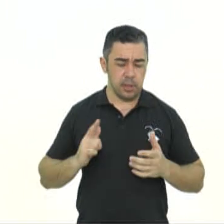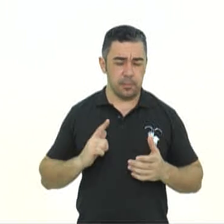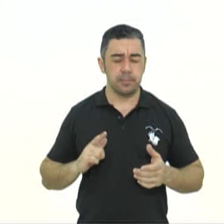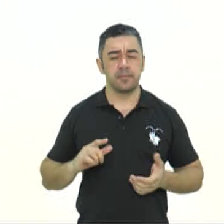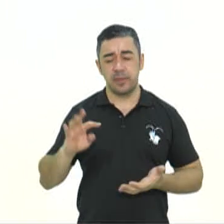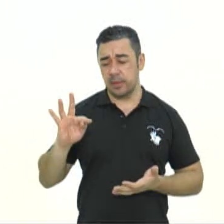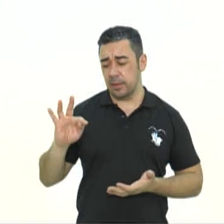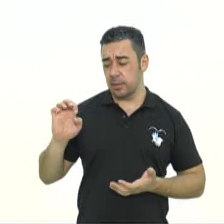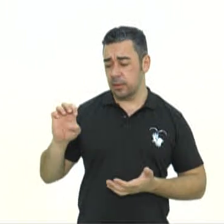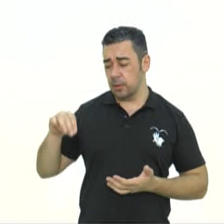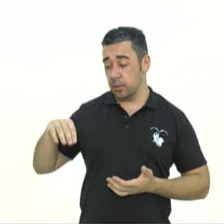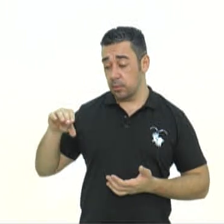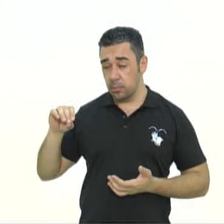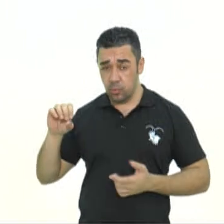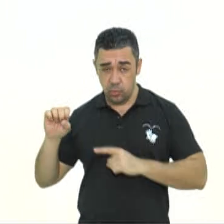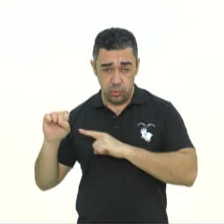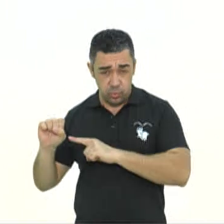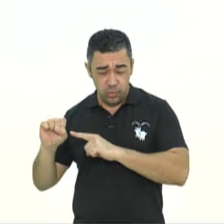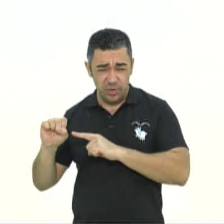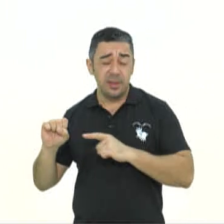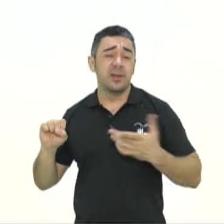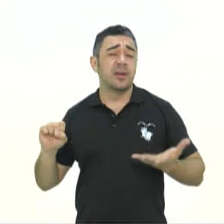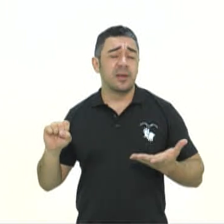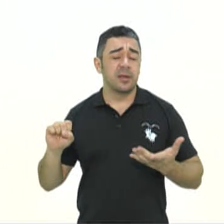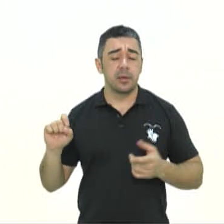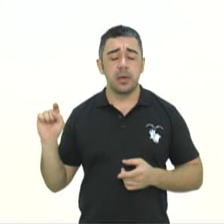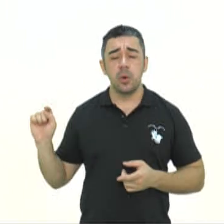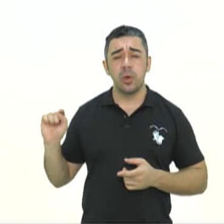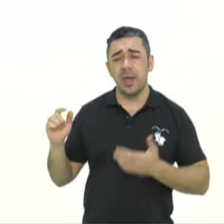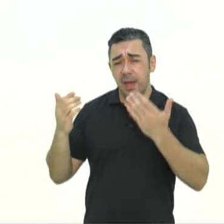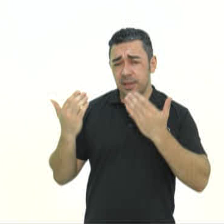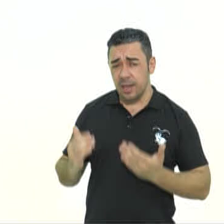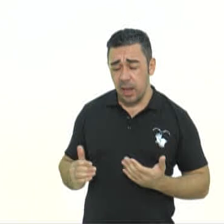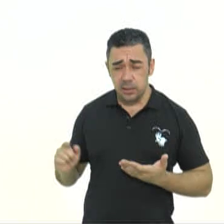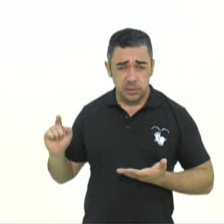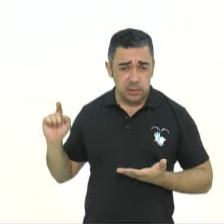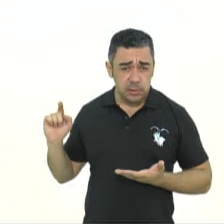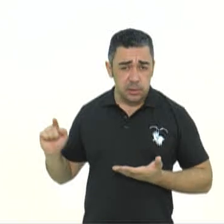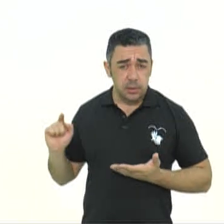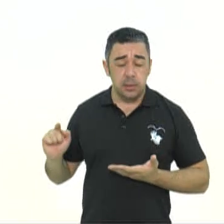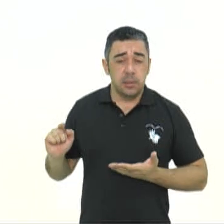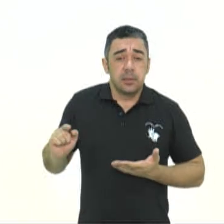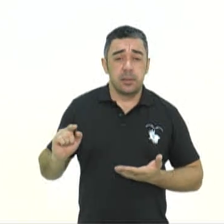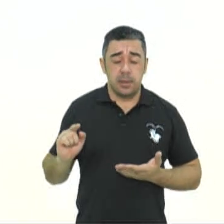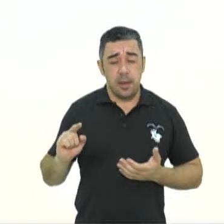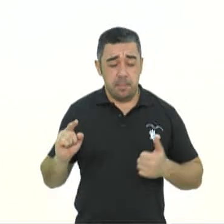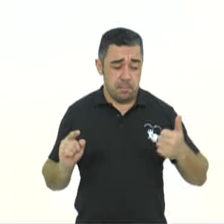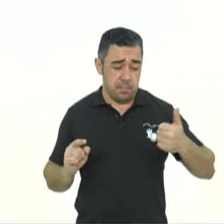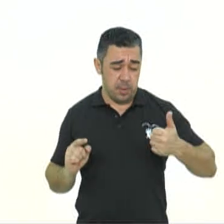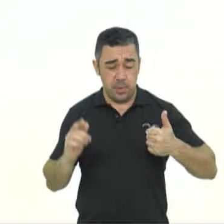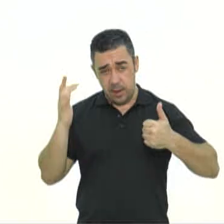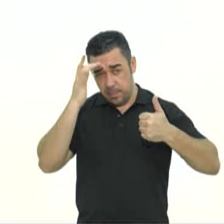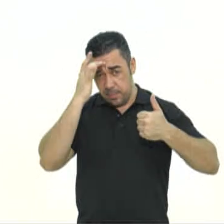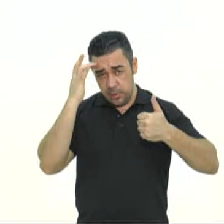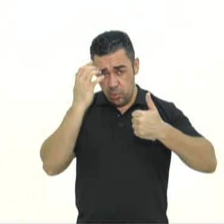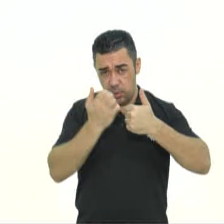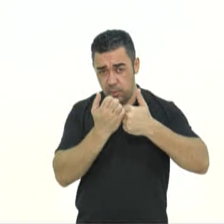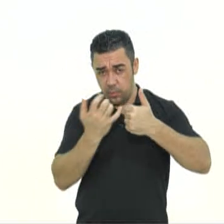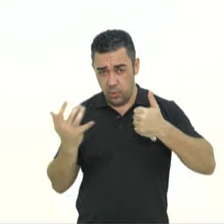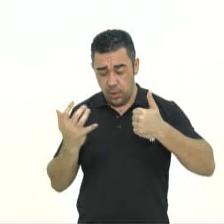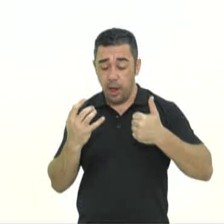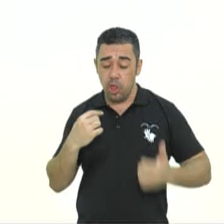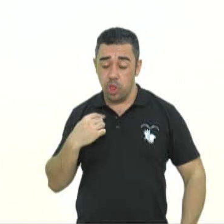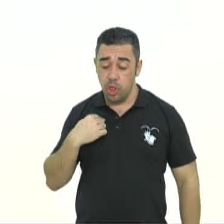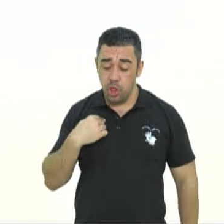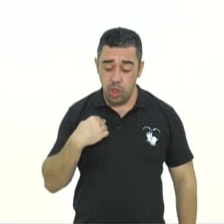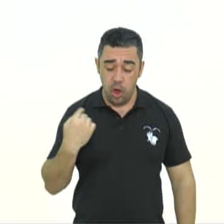órgãos governamentais. Na frase em análise, o emprego da primeira pessoa do plural,